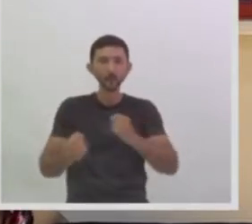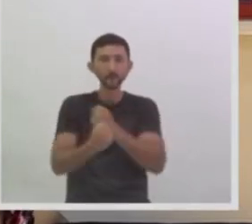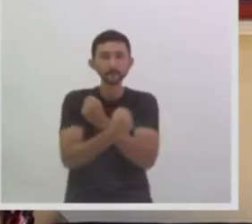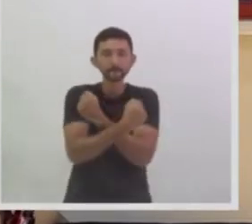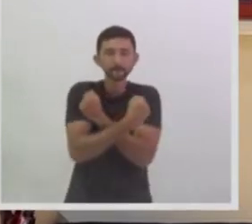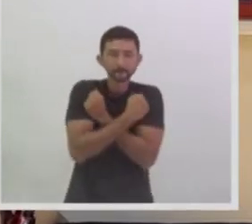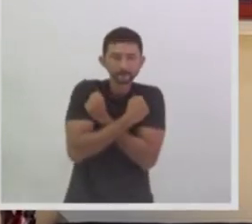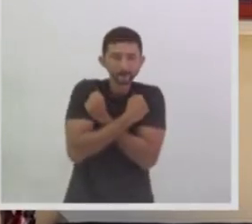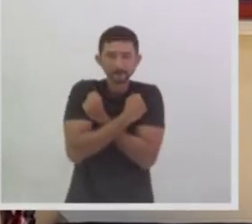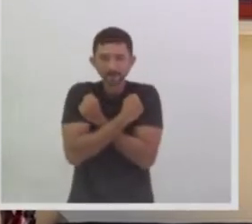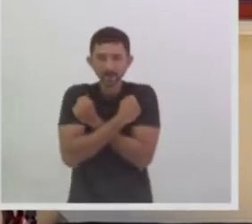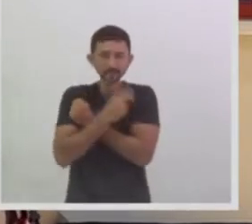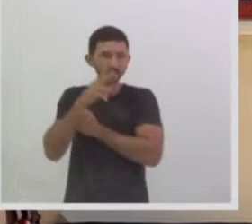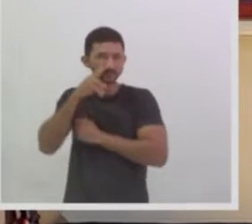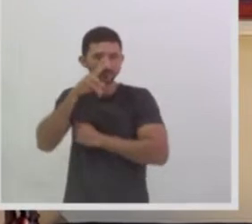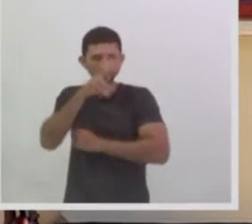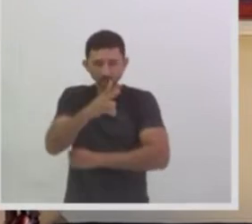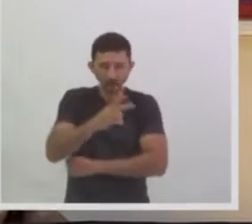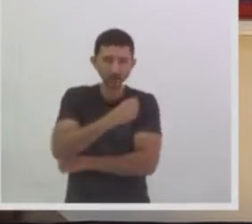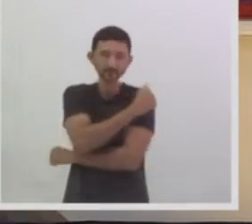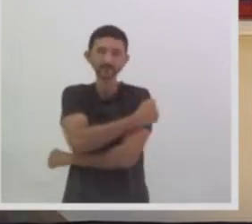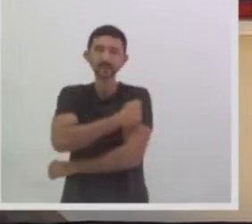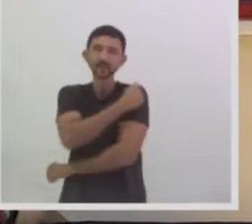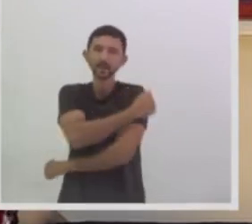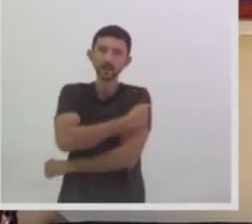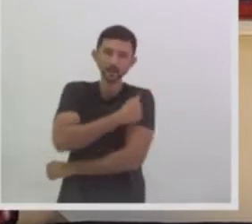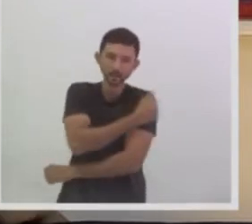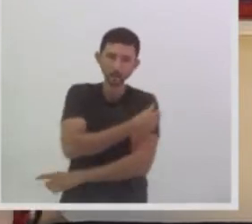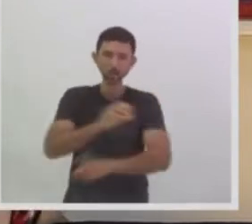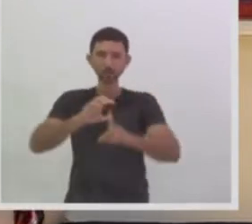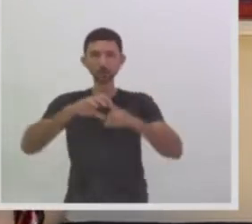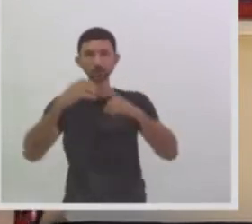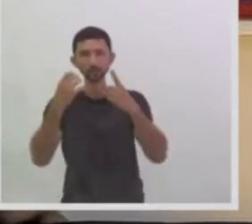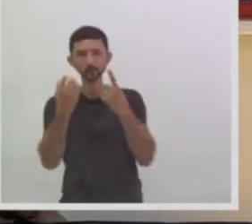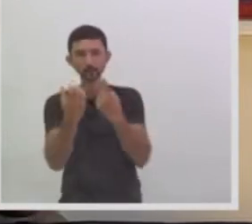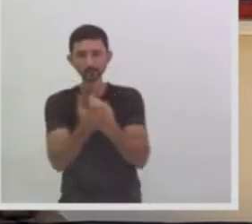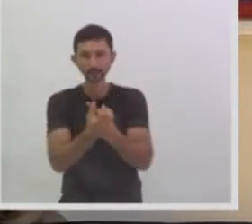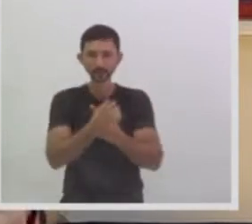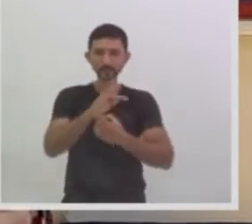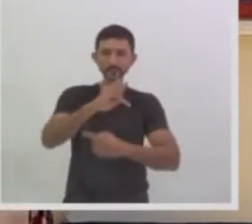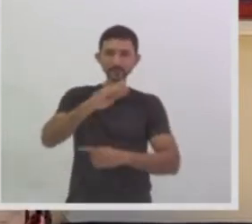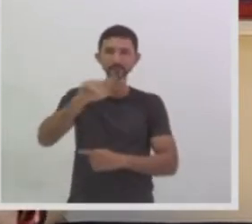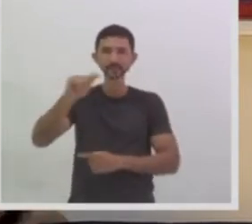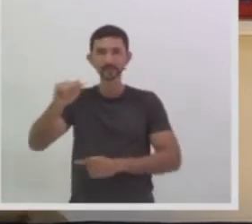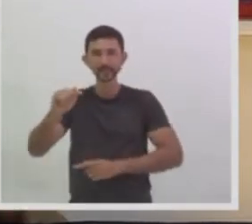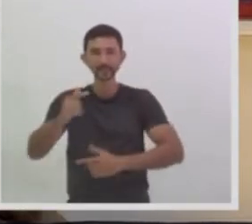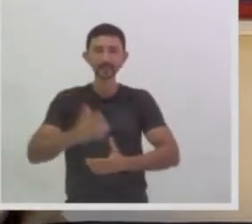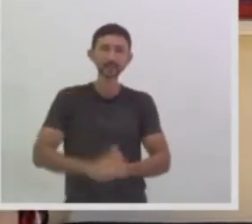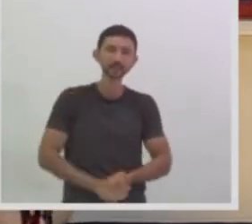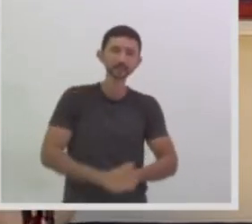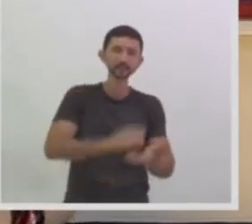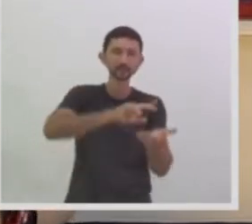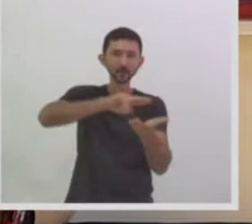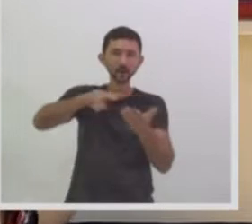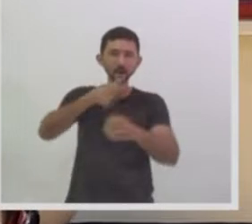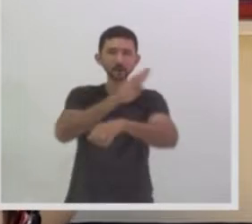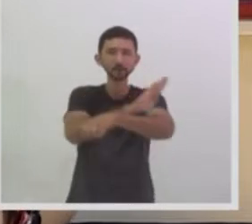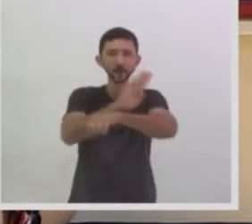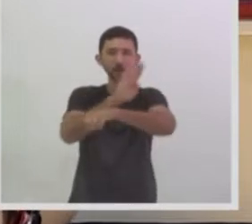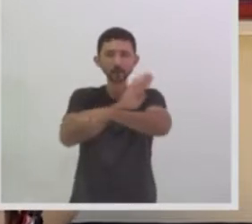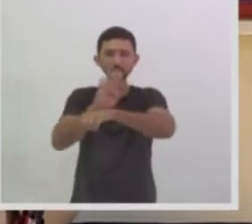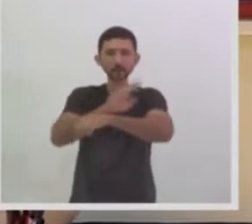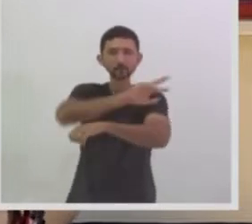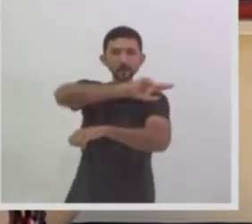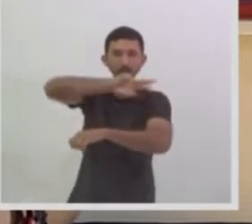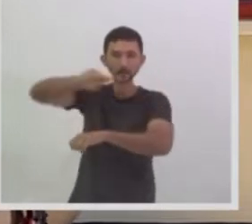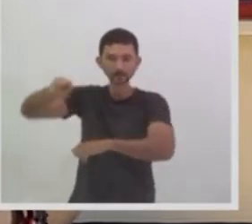apertado em todos os nossos alunos das comunidades da Terra Firme, comunidade do Parque Amazônia, comunidade da Radional e